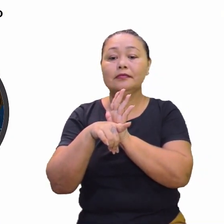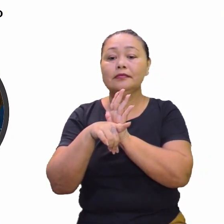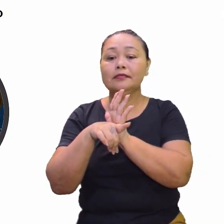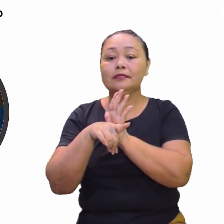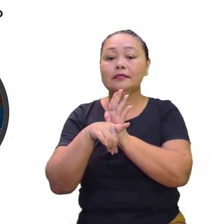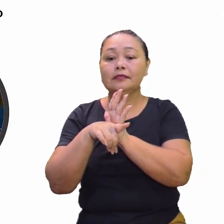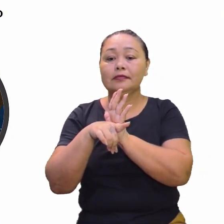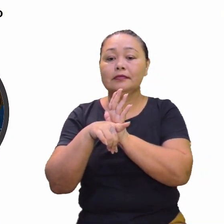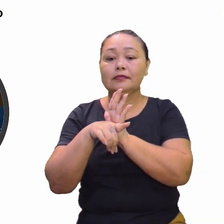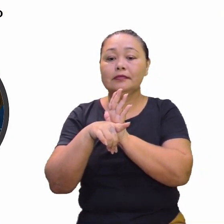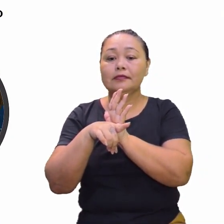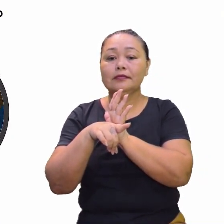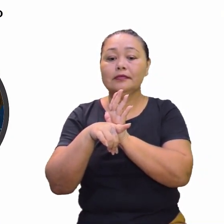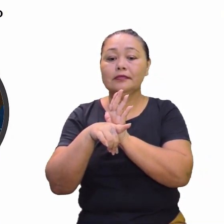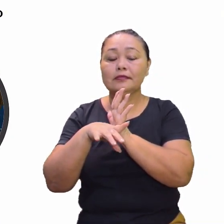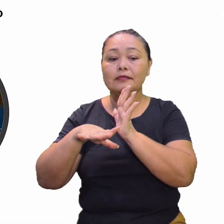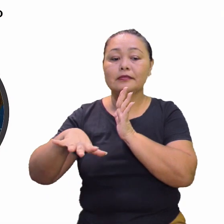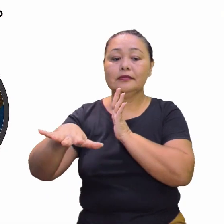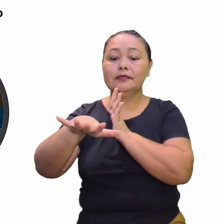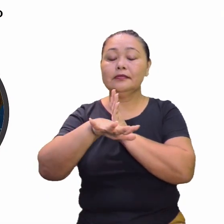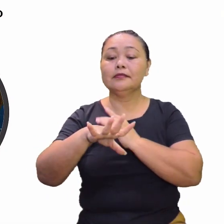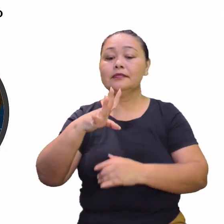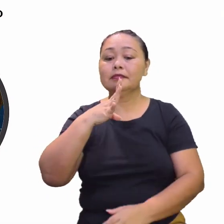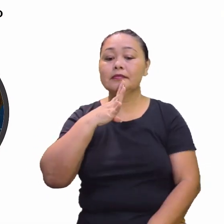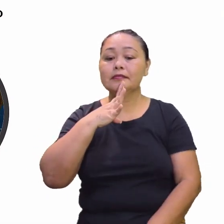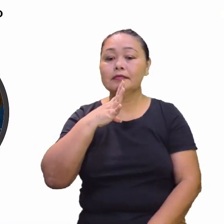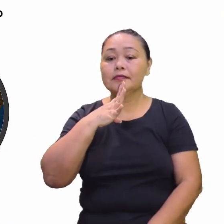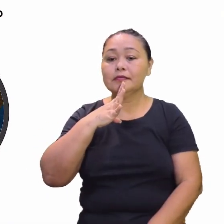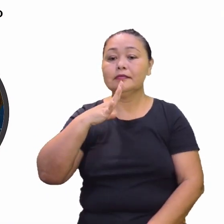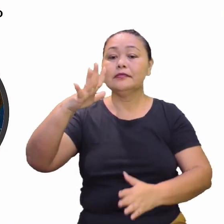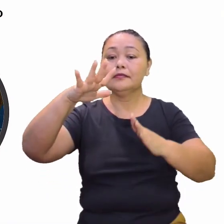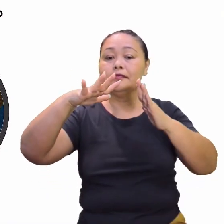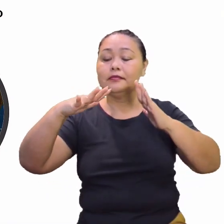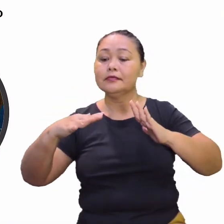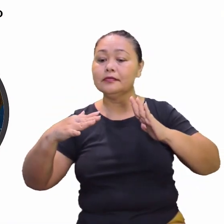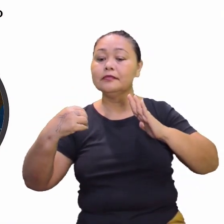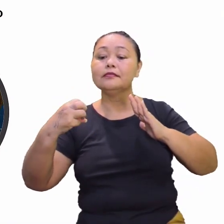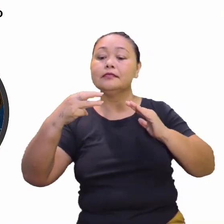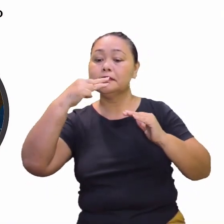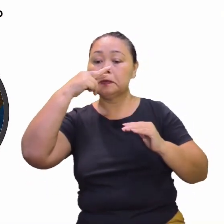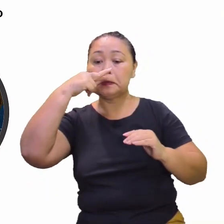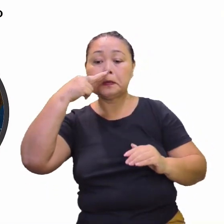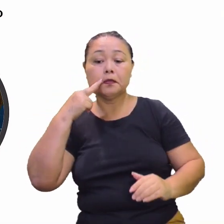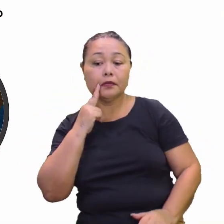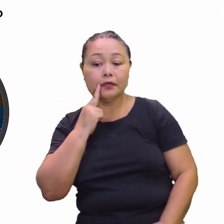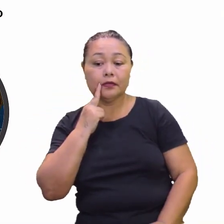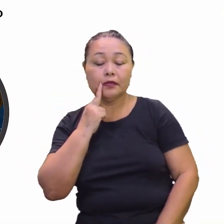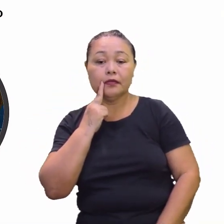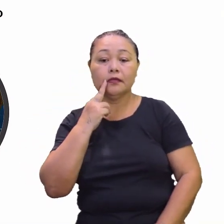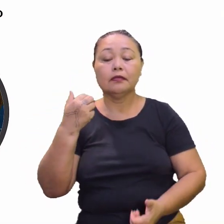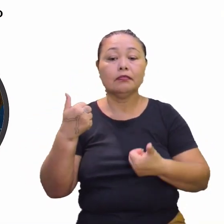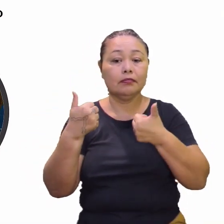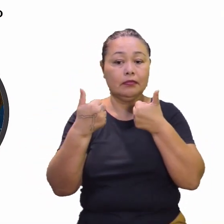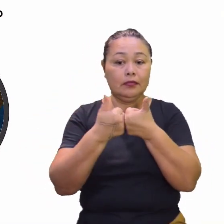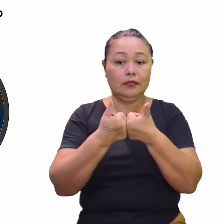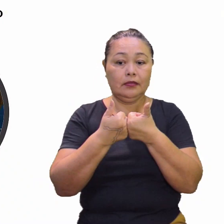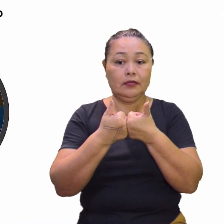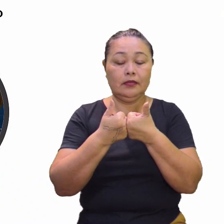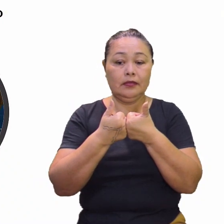aqui nós temos uma área bem, né, conhecida também para o turismo, que é o Memorial Rondô, né, Marechal. Ali